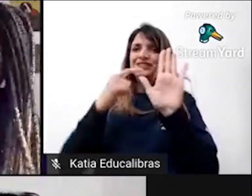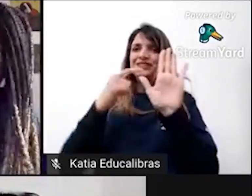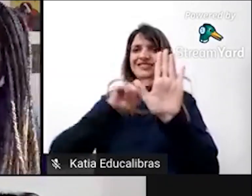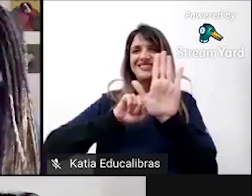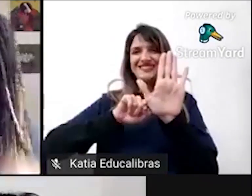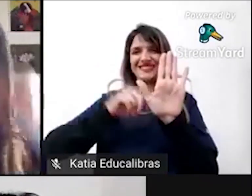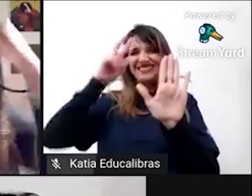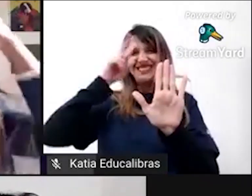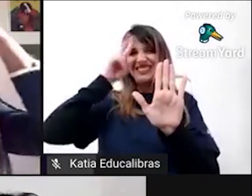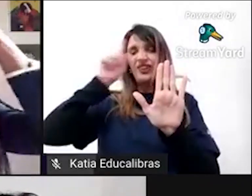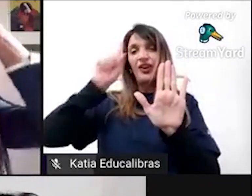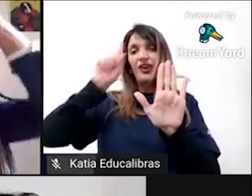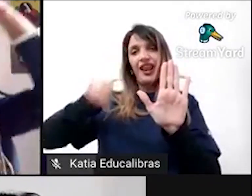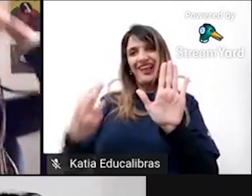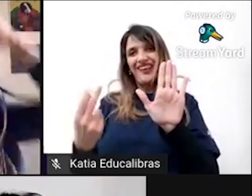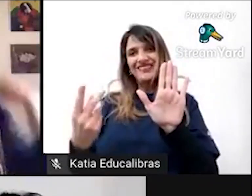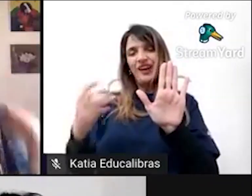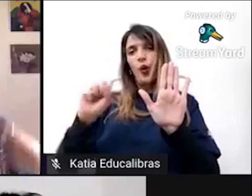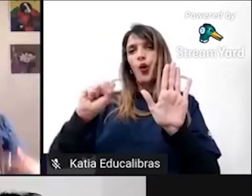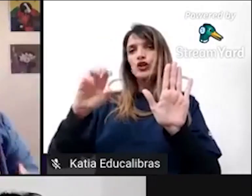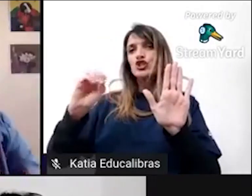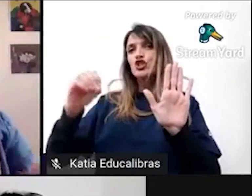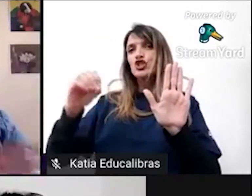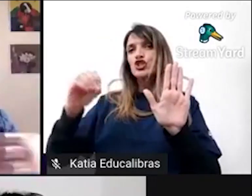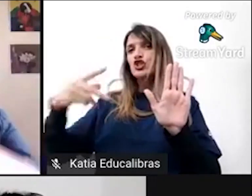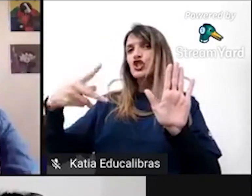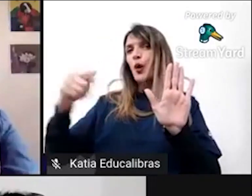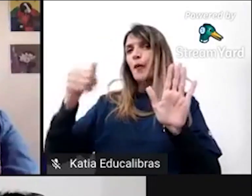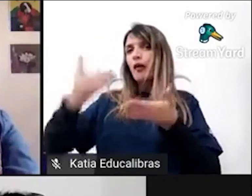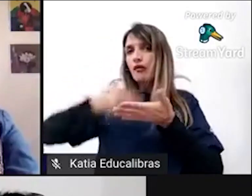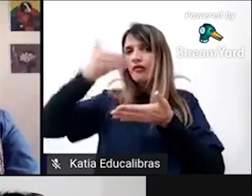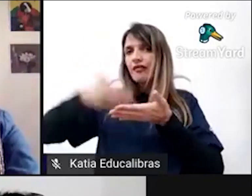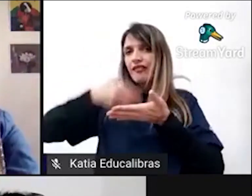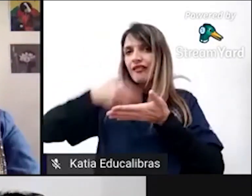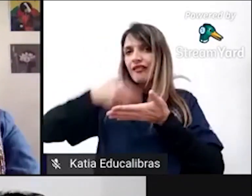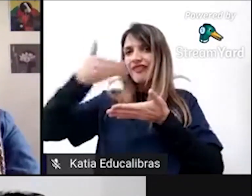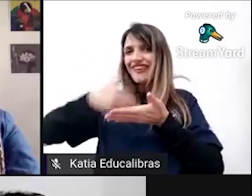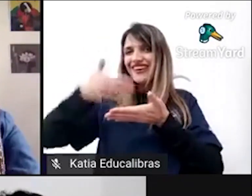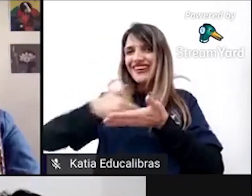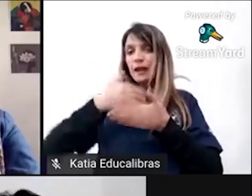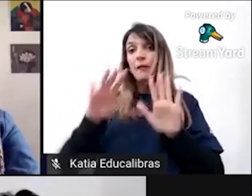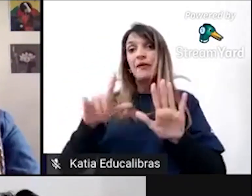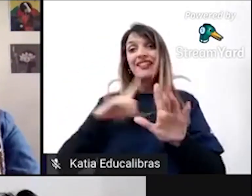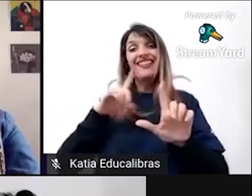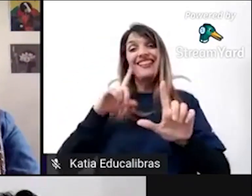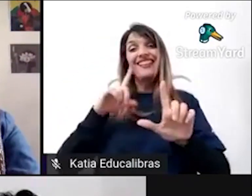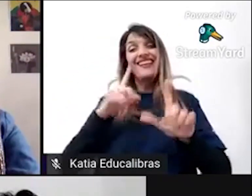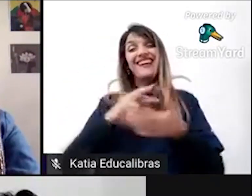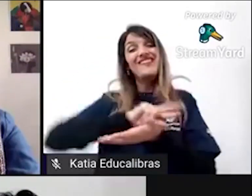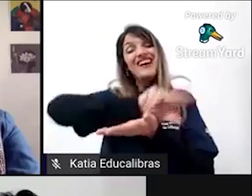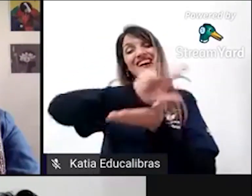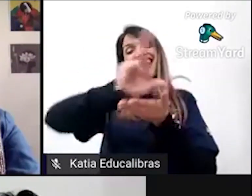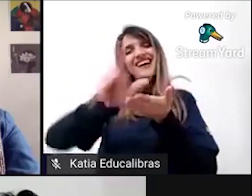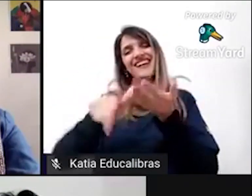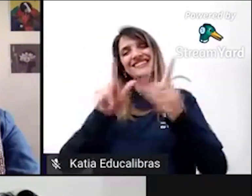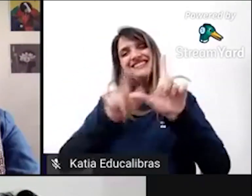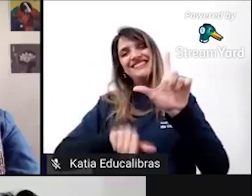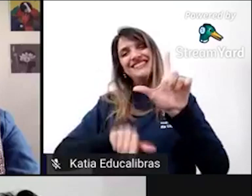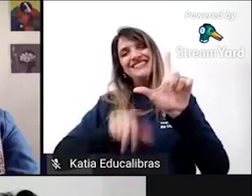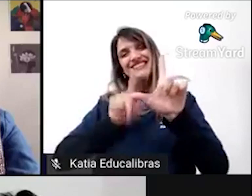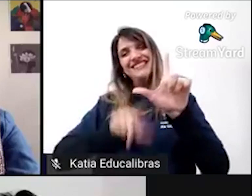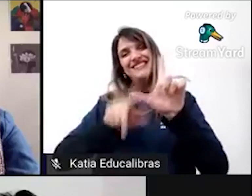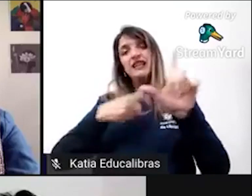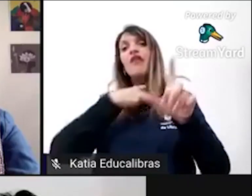né? Mas uma sopa com muitas letras, com muitas vozes. Né? Como a gente